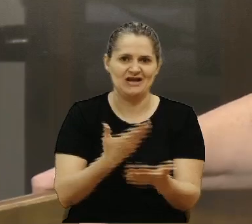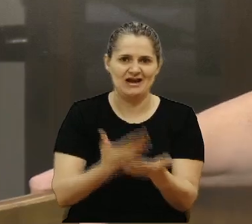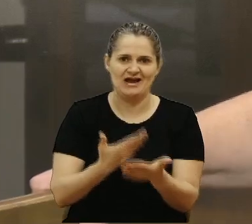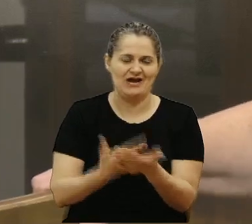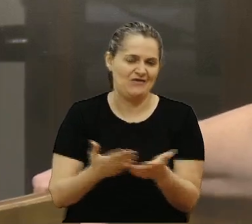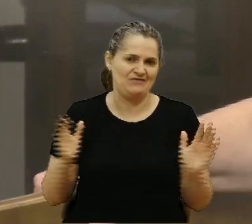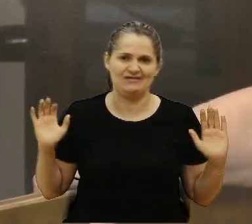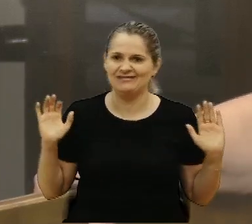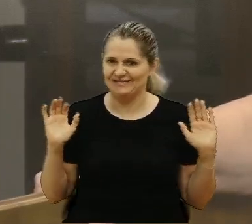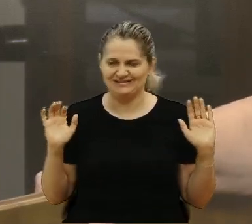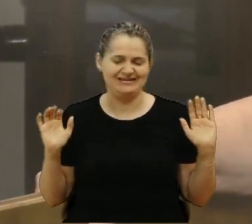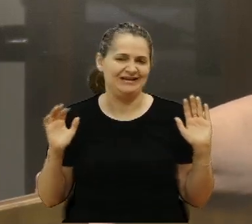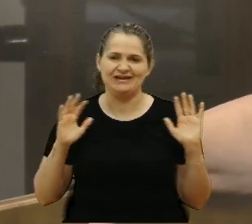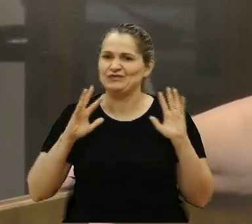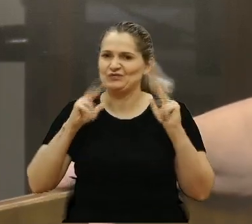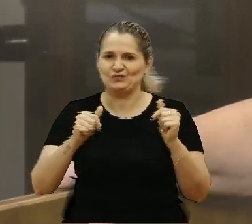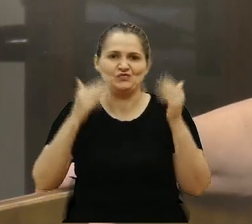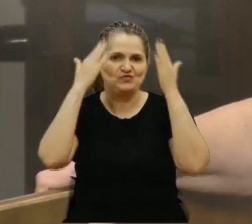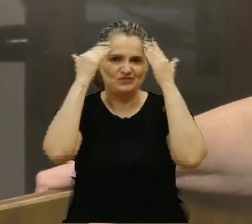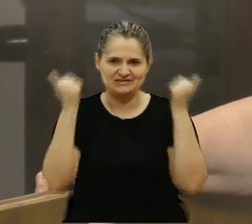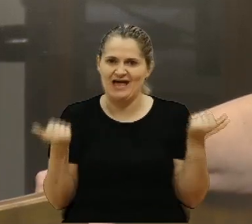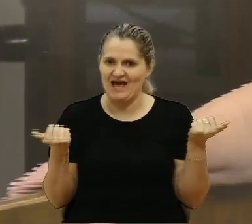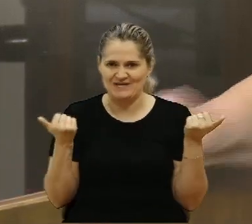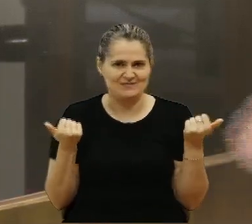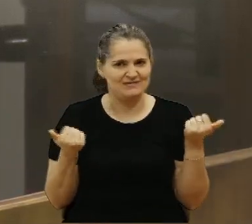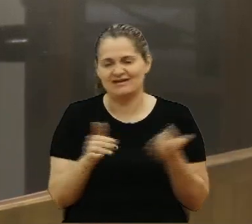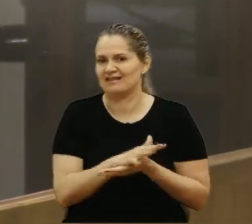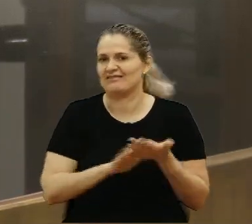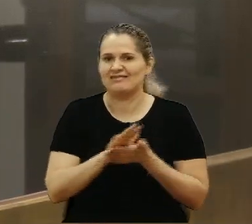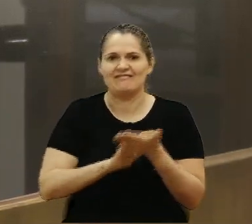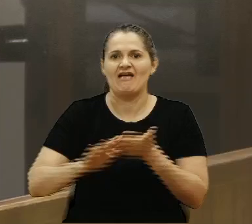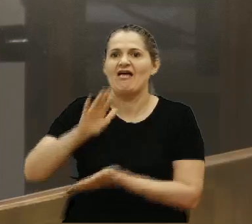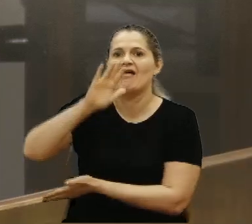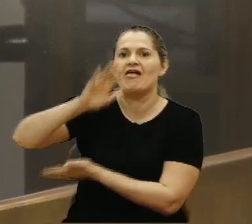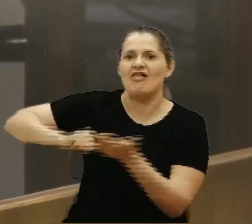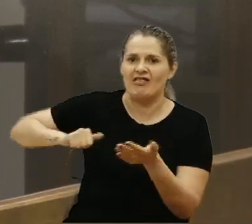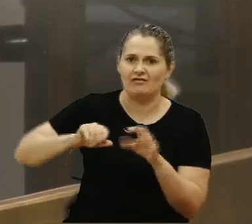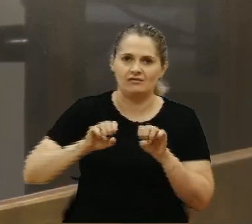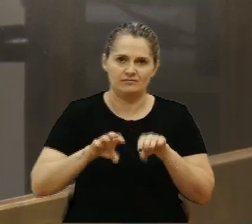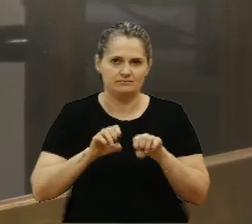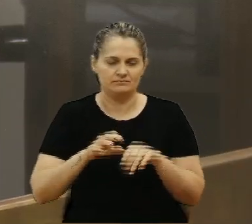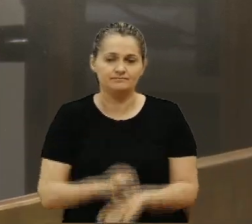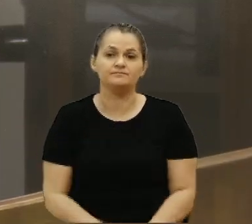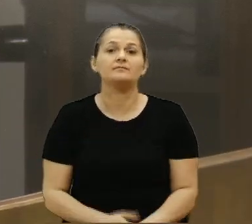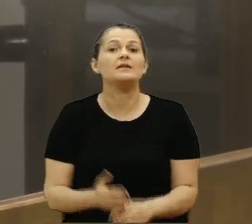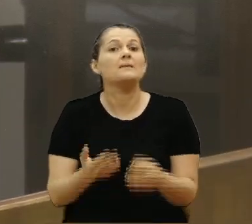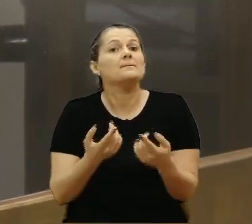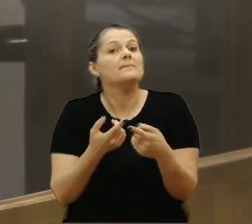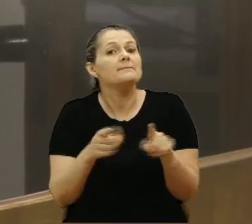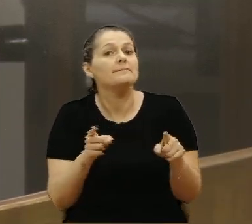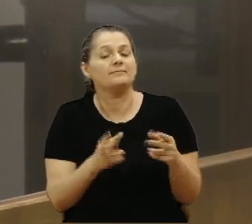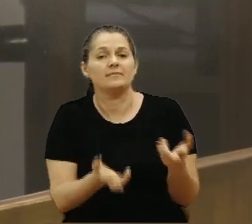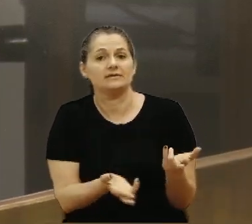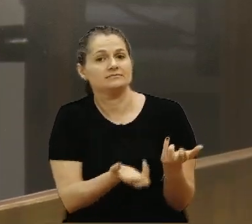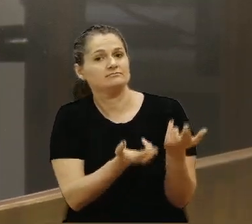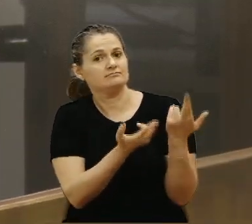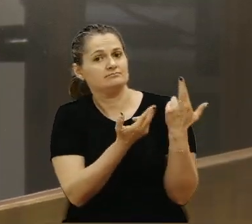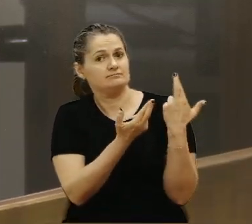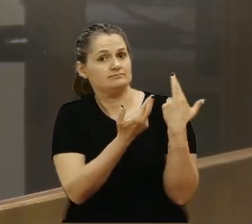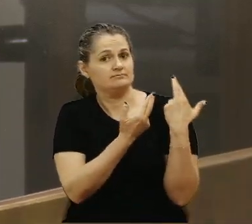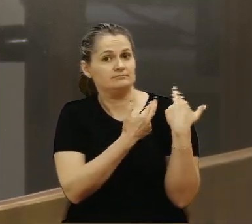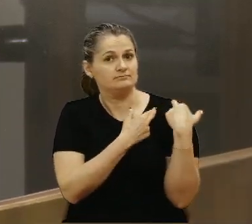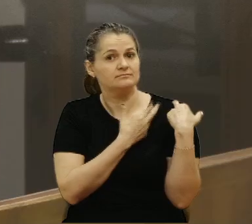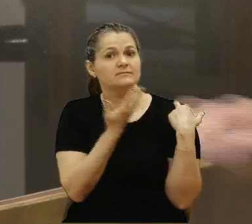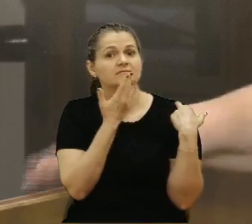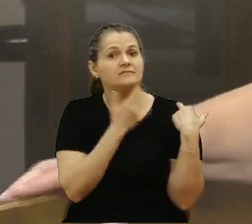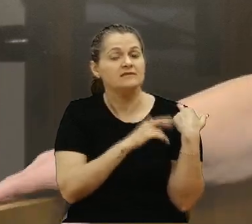sonegar educação para os filhos de ninguém. Agora, a responsabilidade das crianças não estarem na